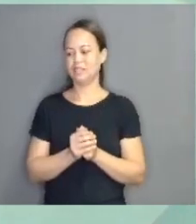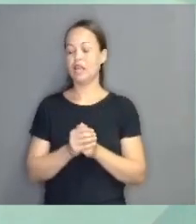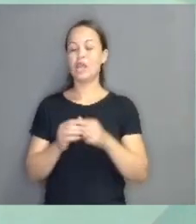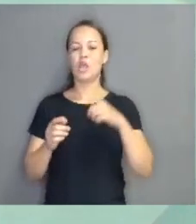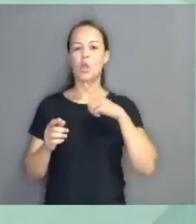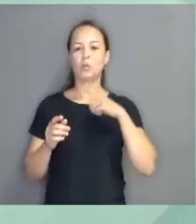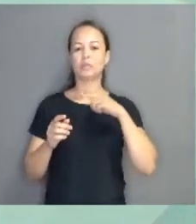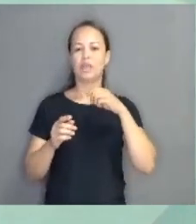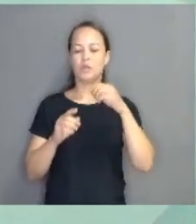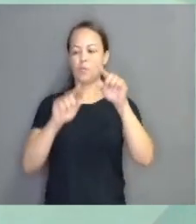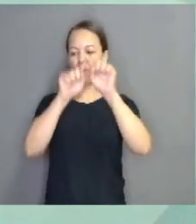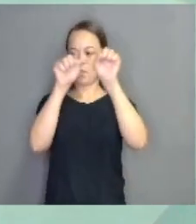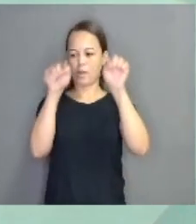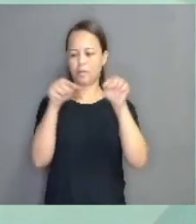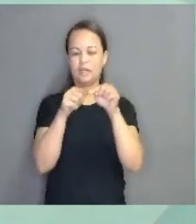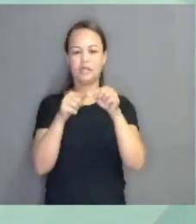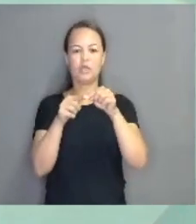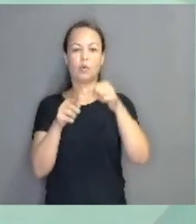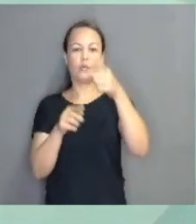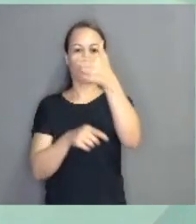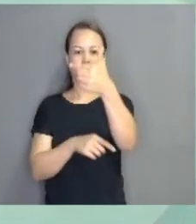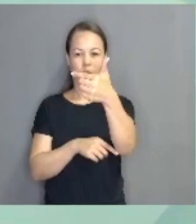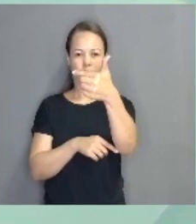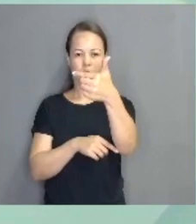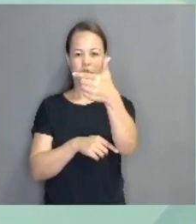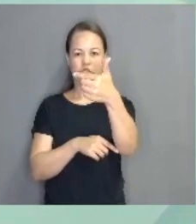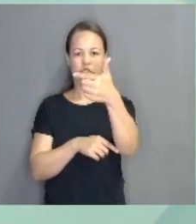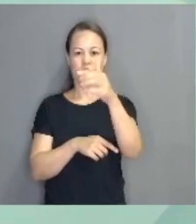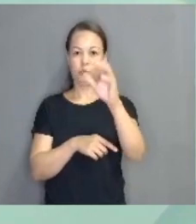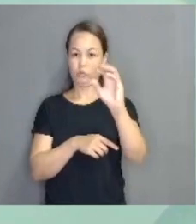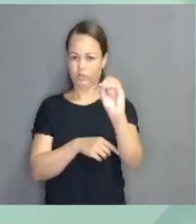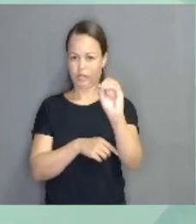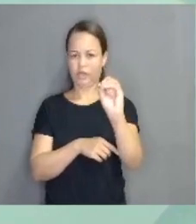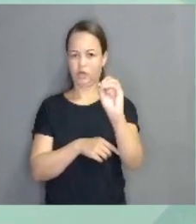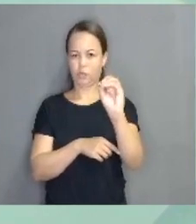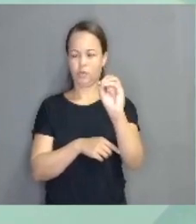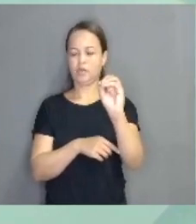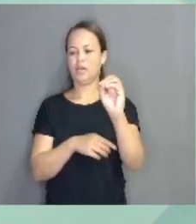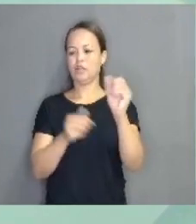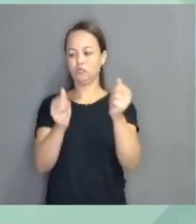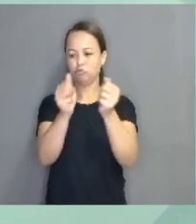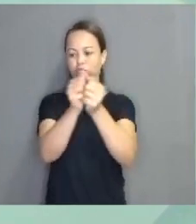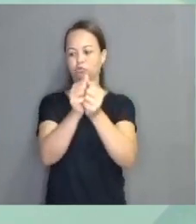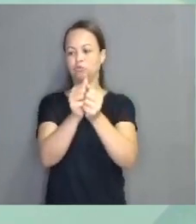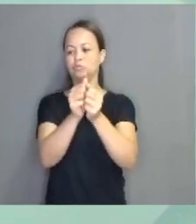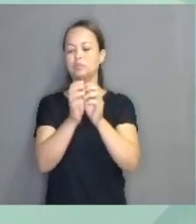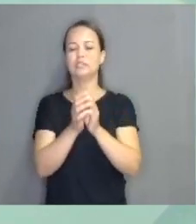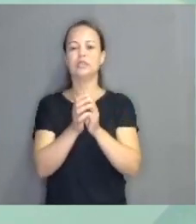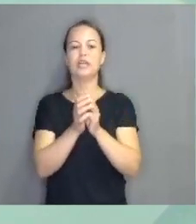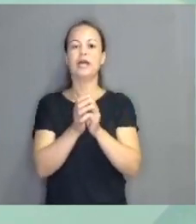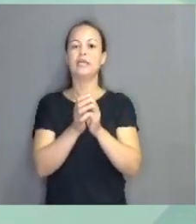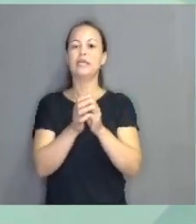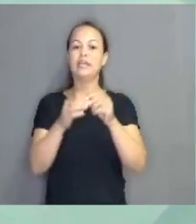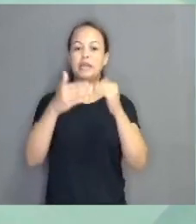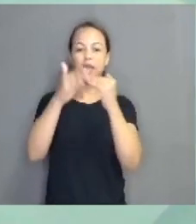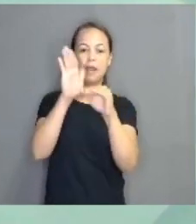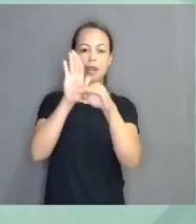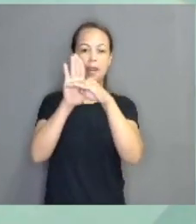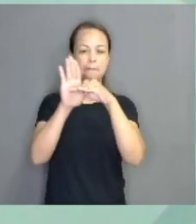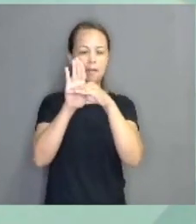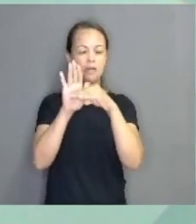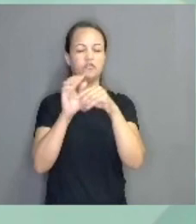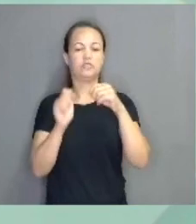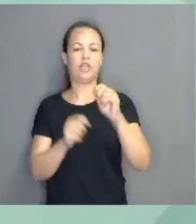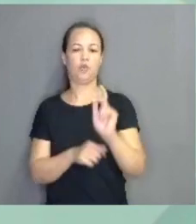a plaquinha onde tem o 2 e o 0 que formam o número 20 e embaixo eu tenho o K, o M/H,